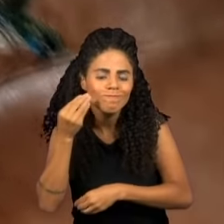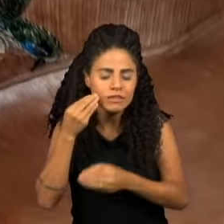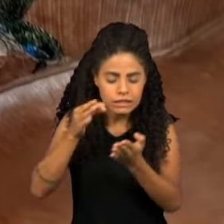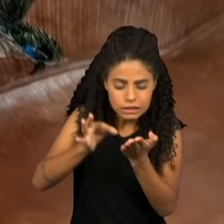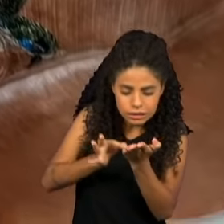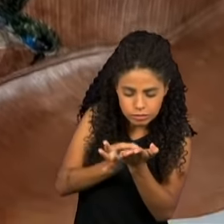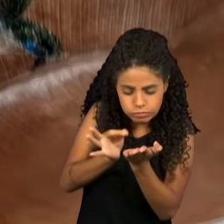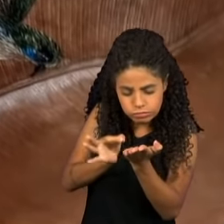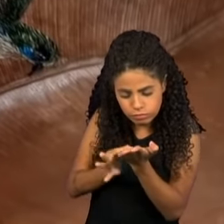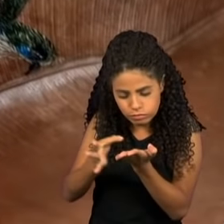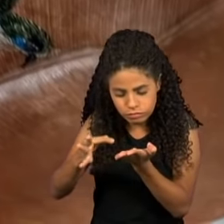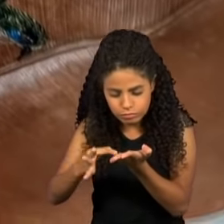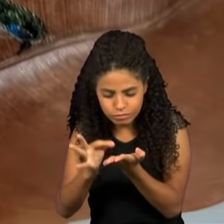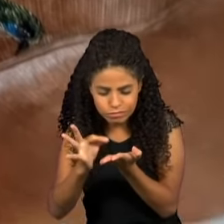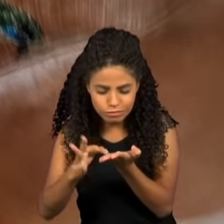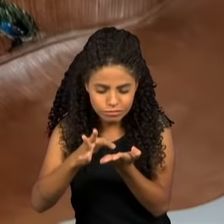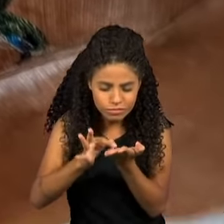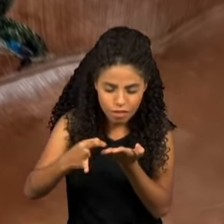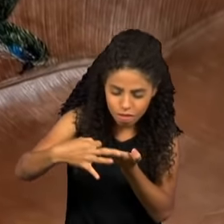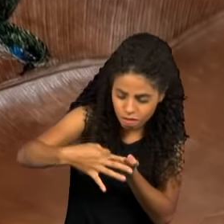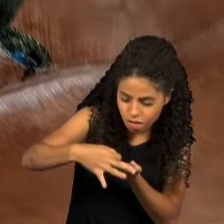com o bordado nas folhas secas, né?